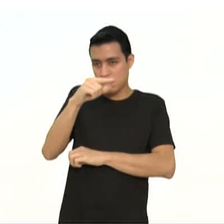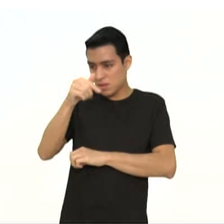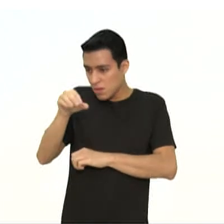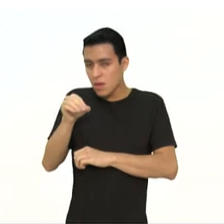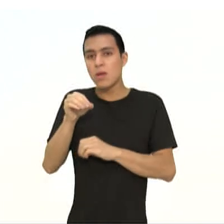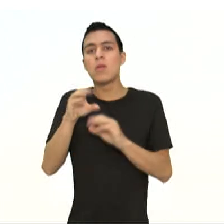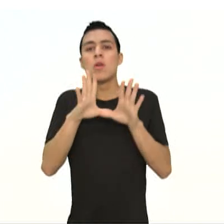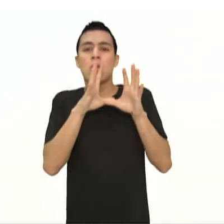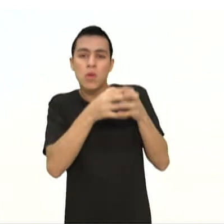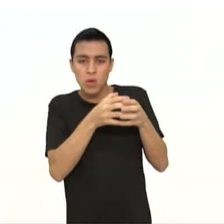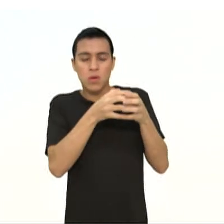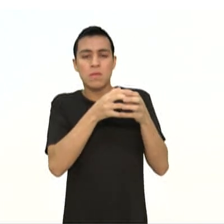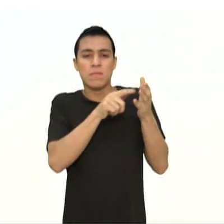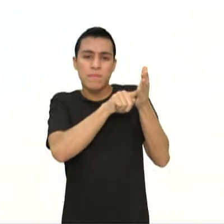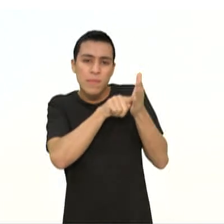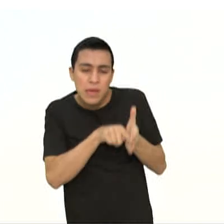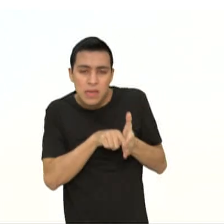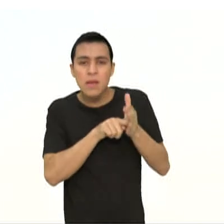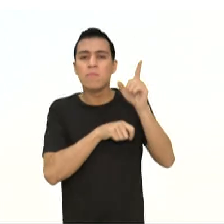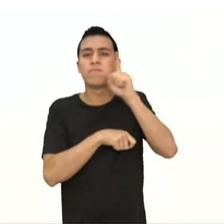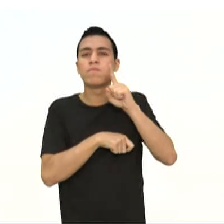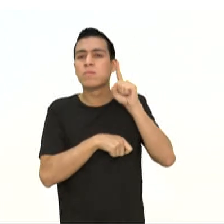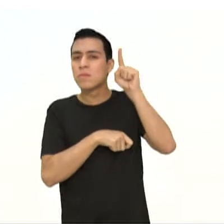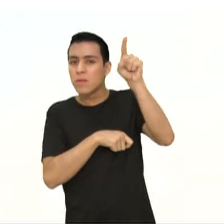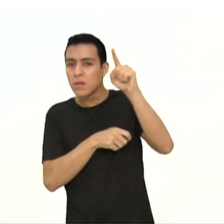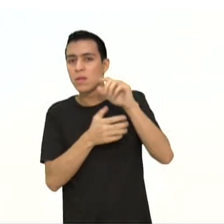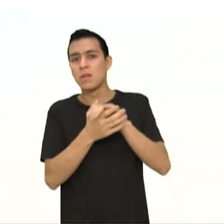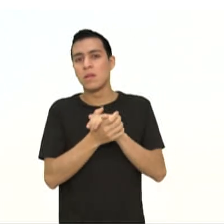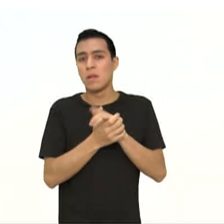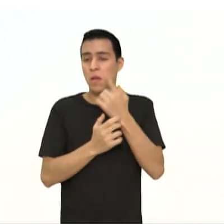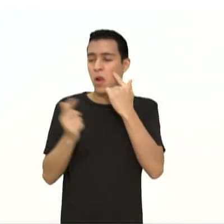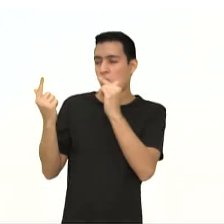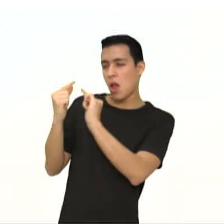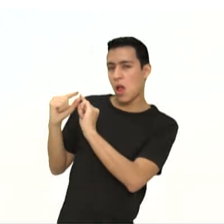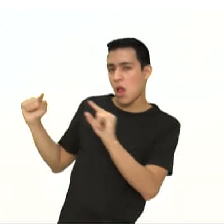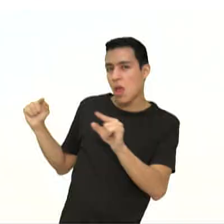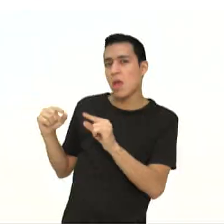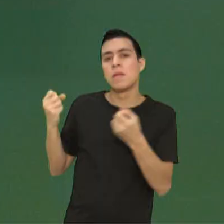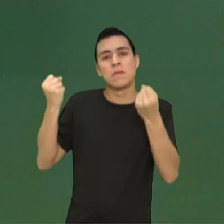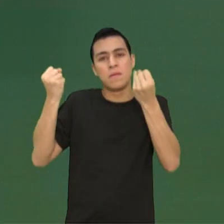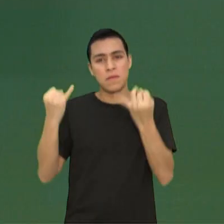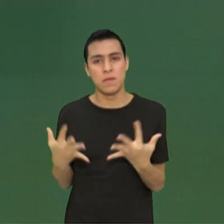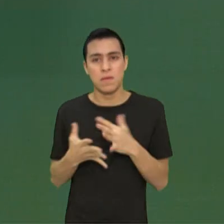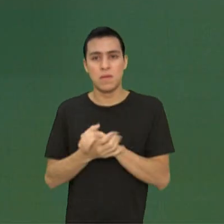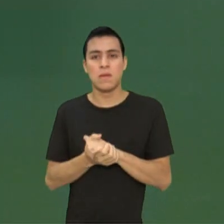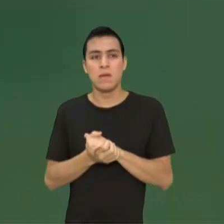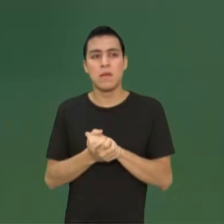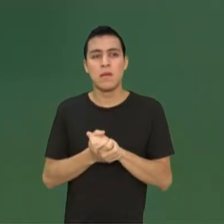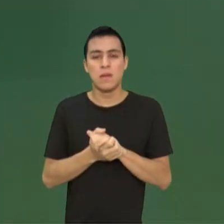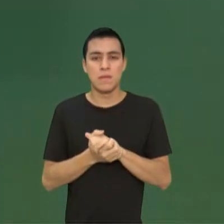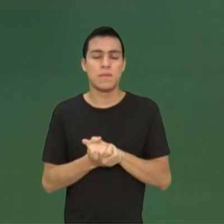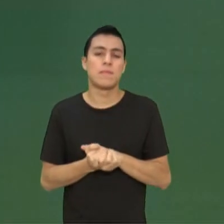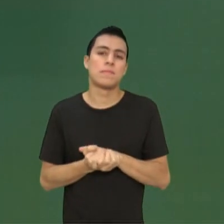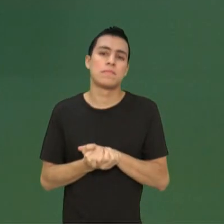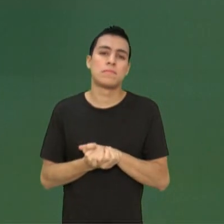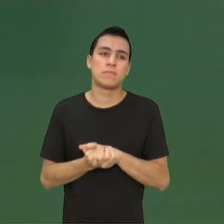por um programa da Fundação Rockefeller como The Great Neglected Diseases, coordenado por Kenneth